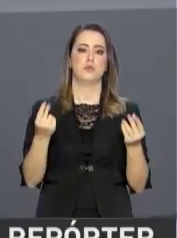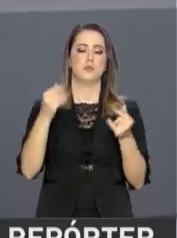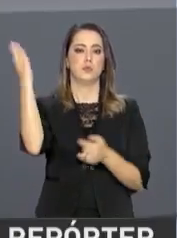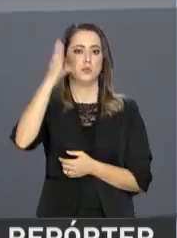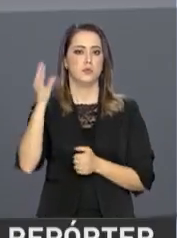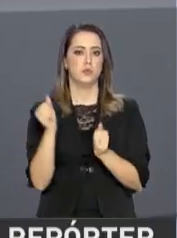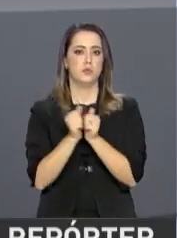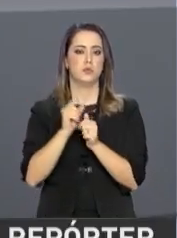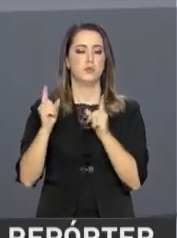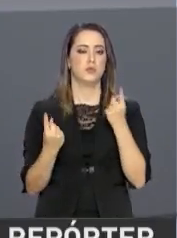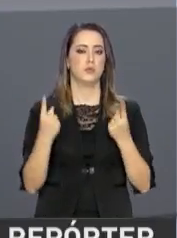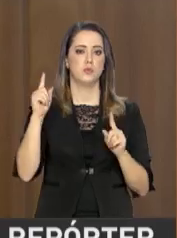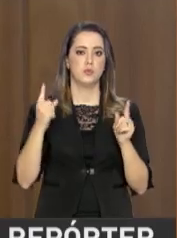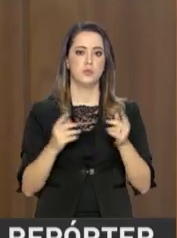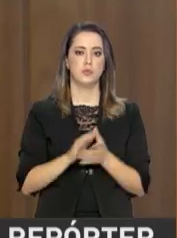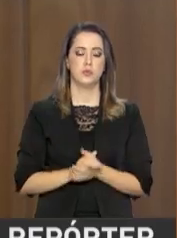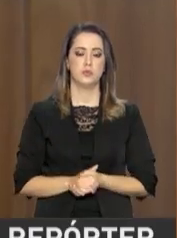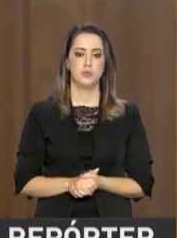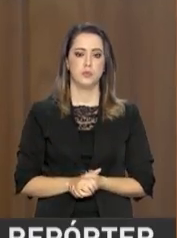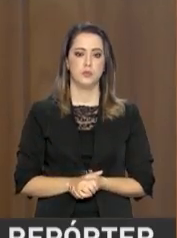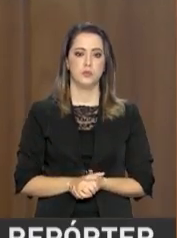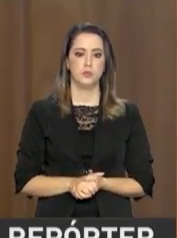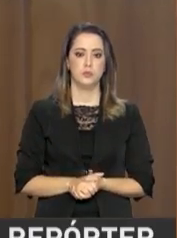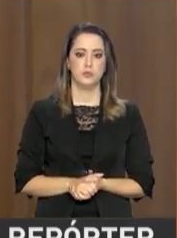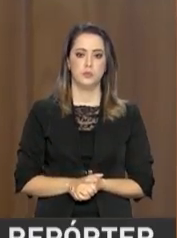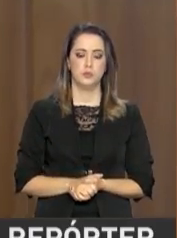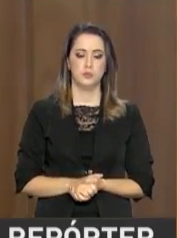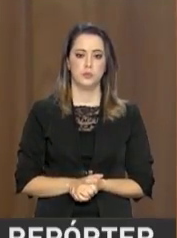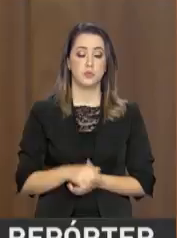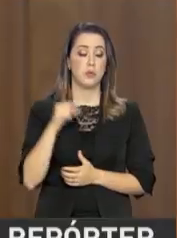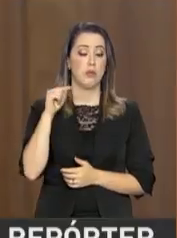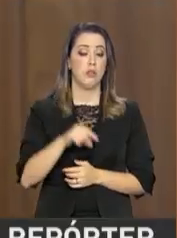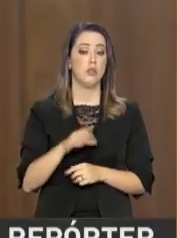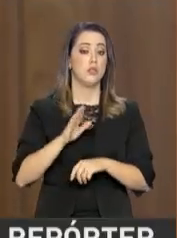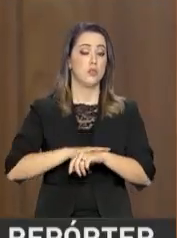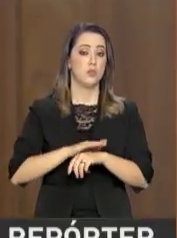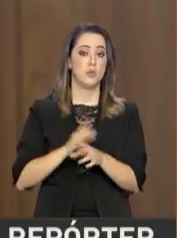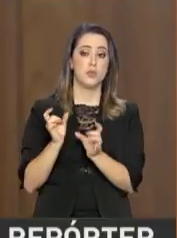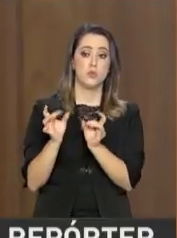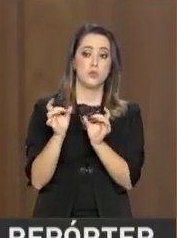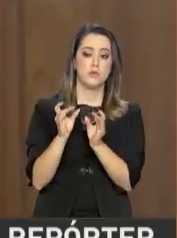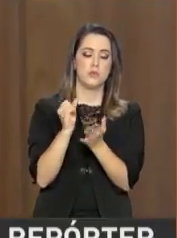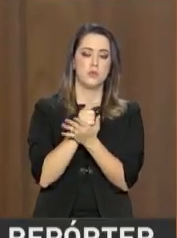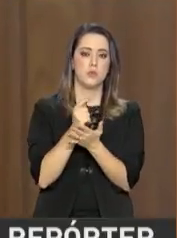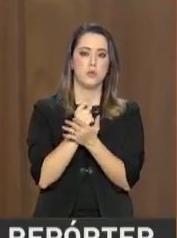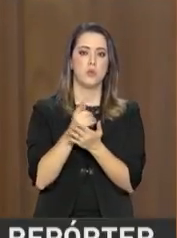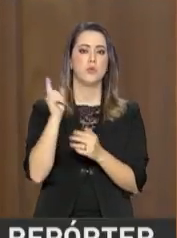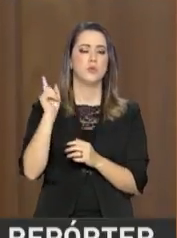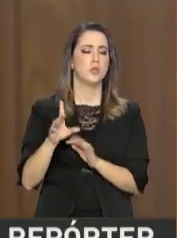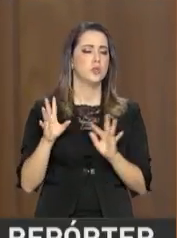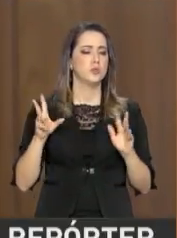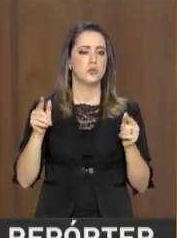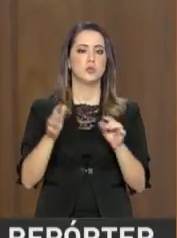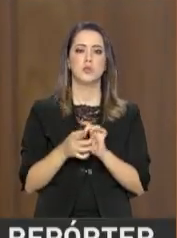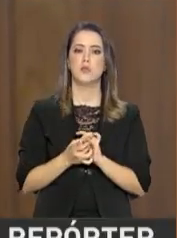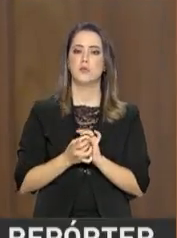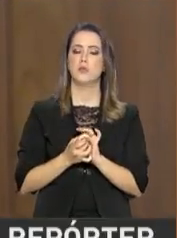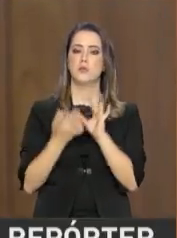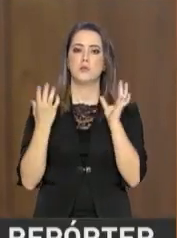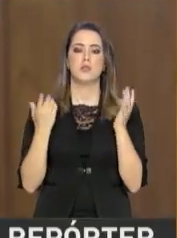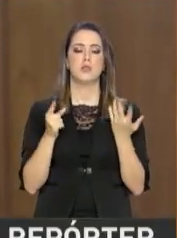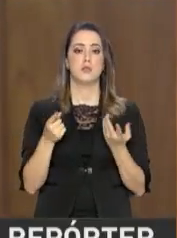brasil e chile neste plano comercial a situação é de total liberalização